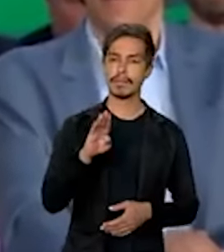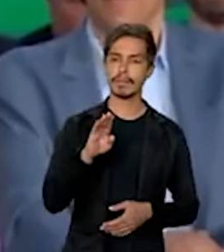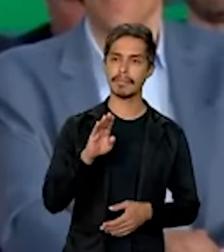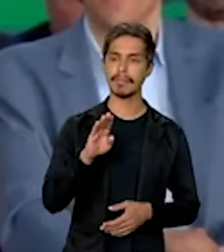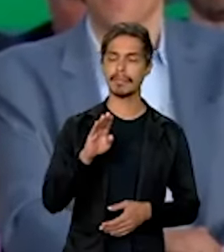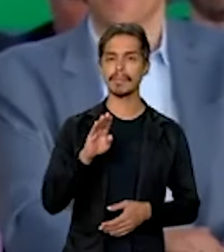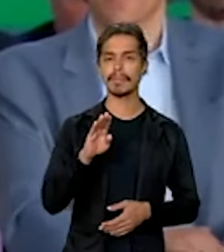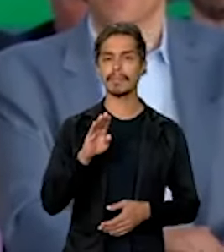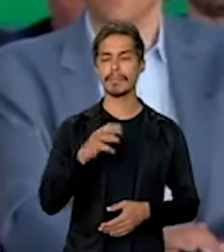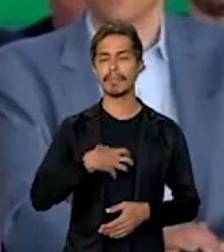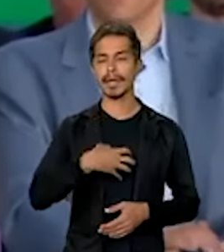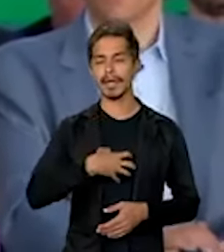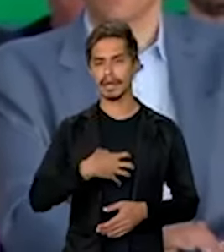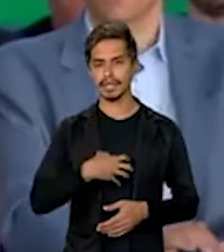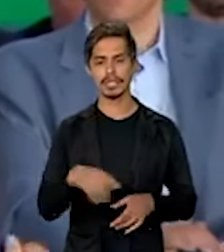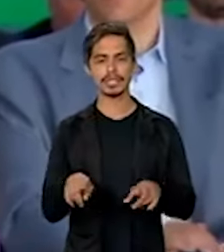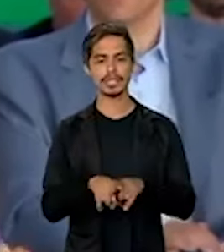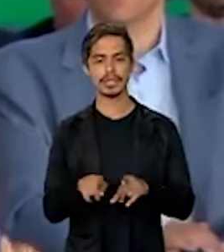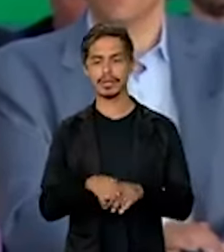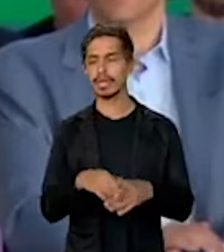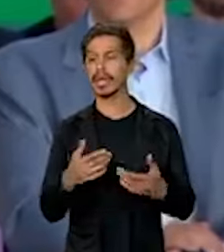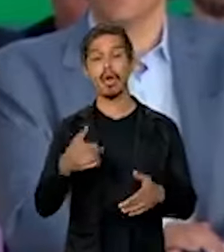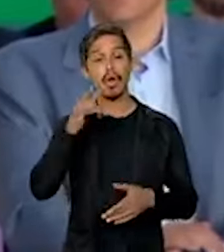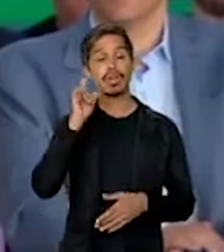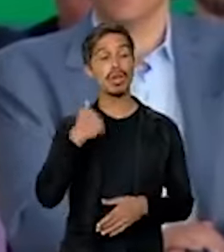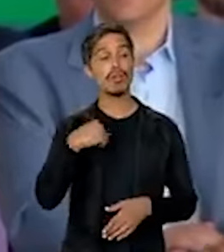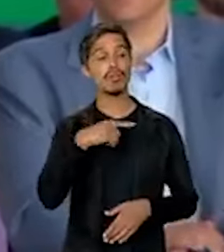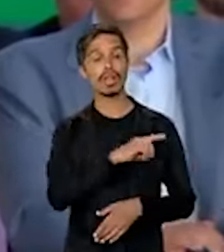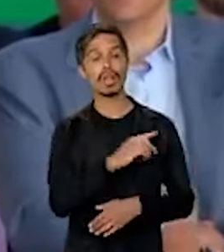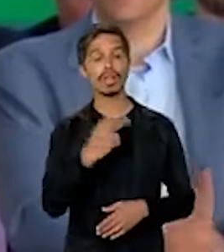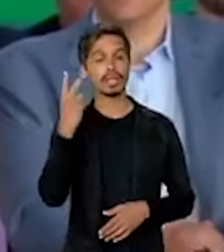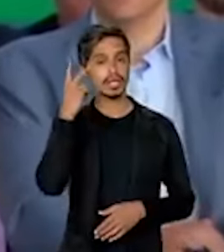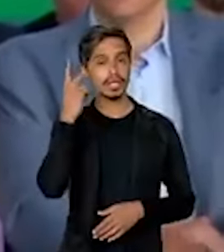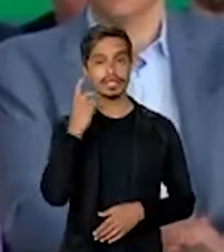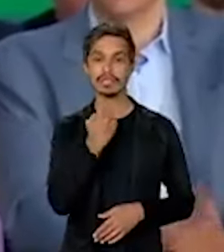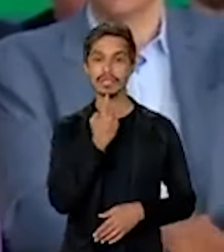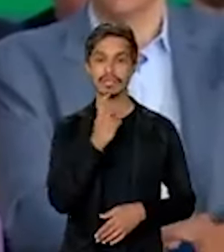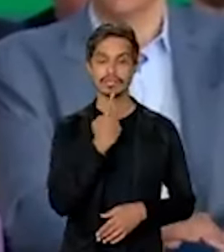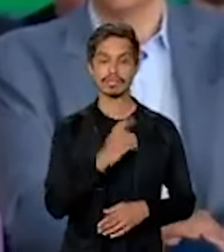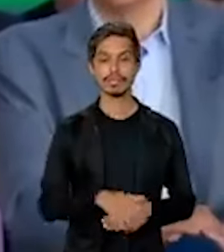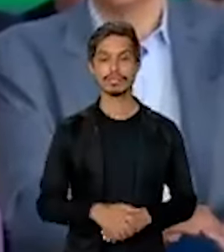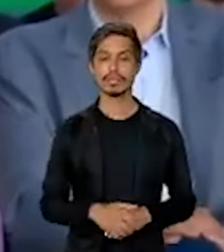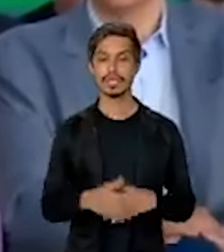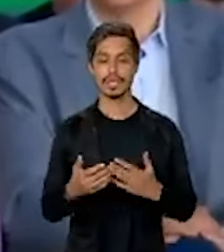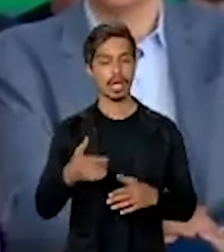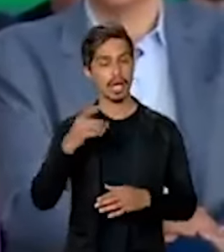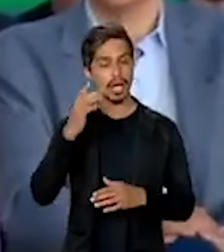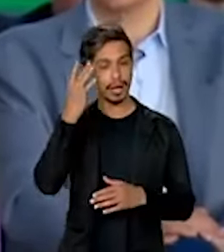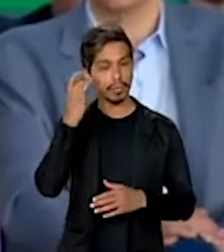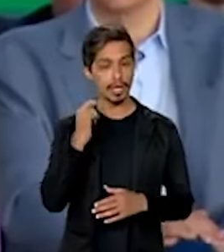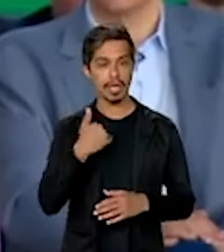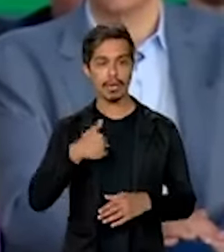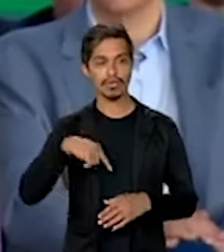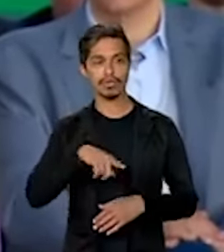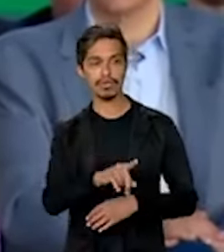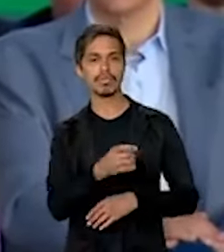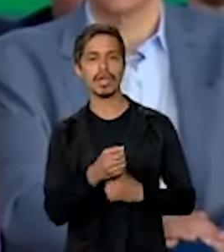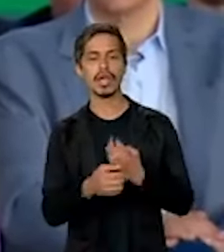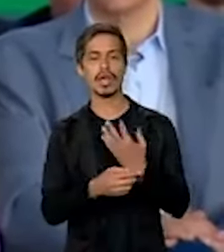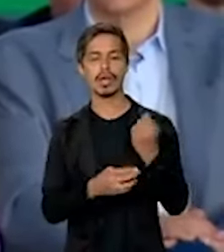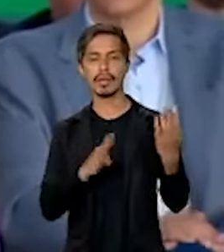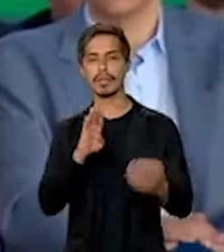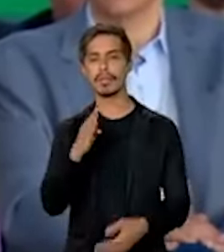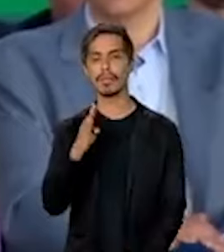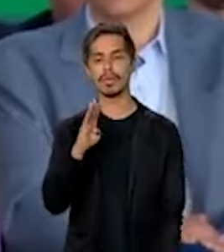e agora estou aqui em Osasco. Ontem eu fui a Campinas. E amanhã, domingo à noite, eu viajo para Bolívia para participar